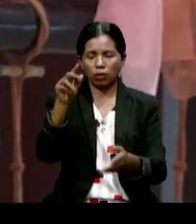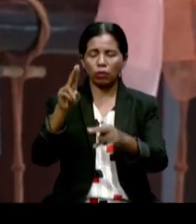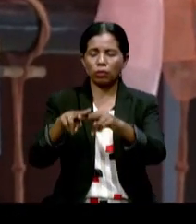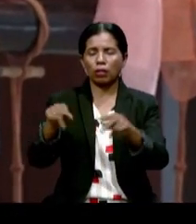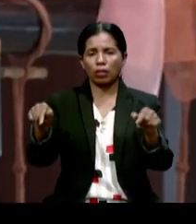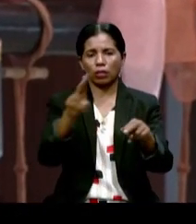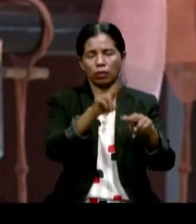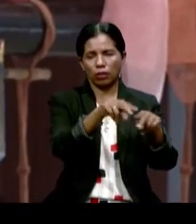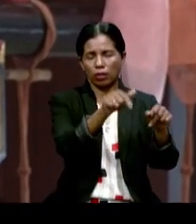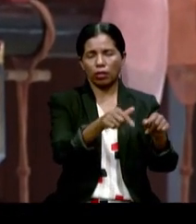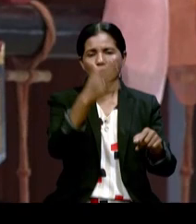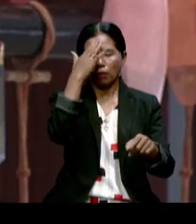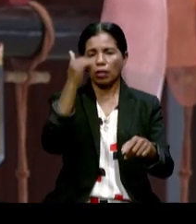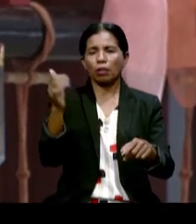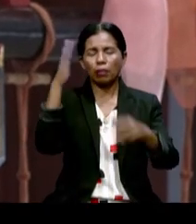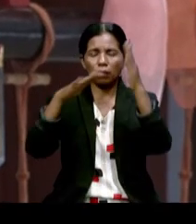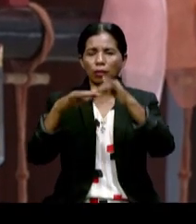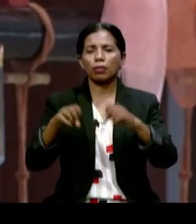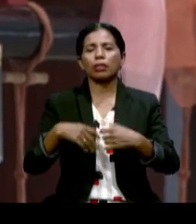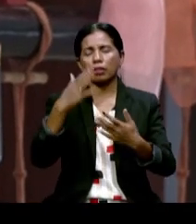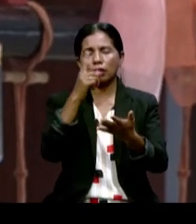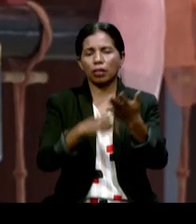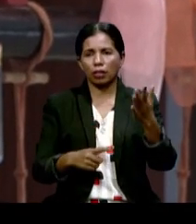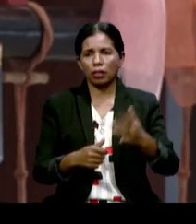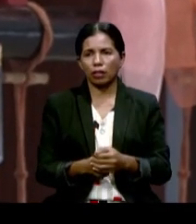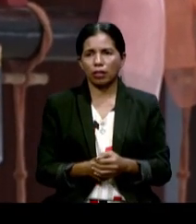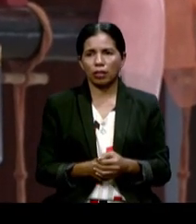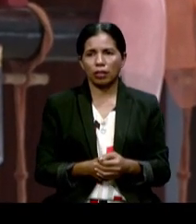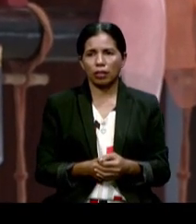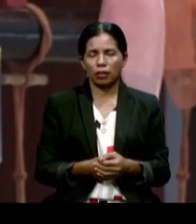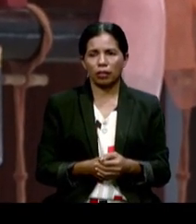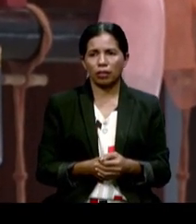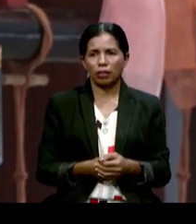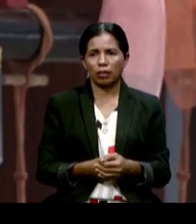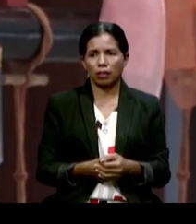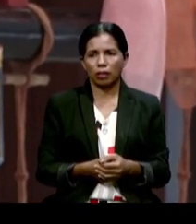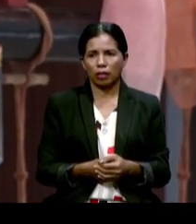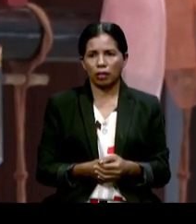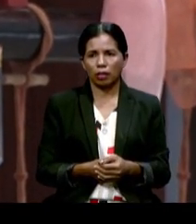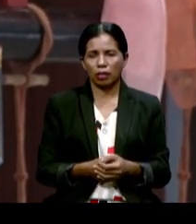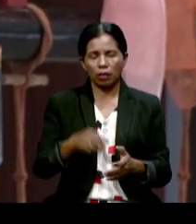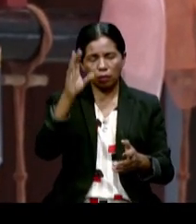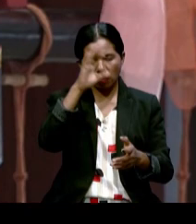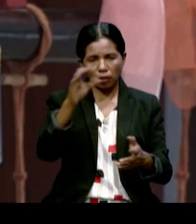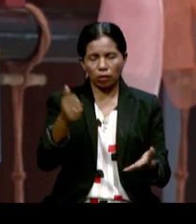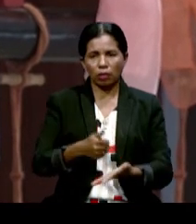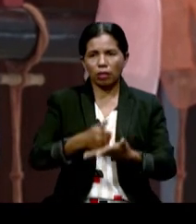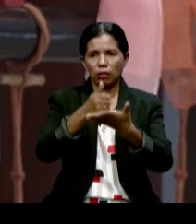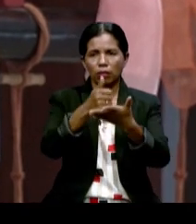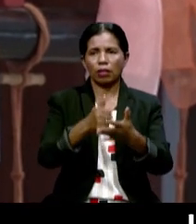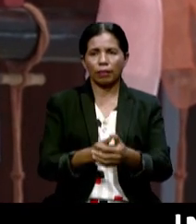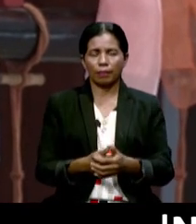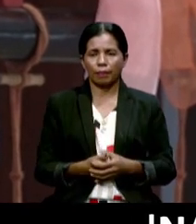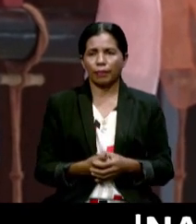lá. O homem não é problema, não é problema, não é problema, não é problema. O que resolve?